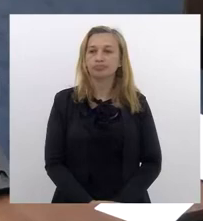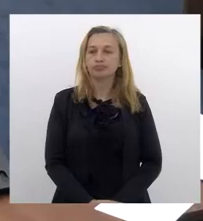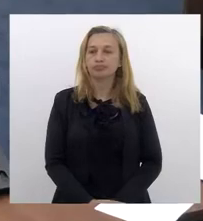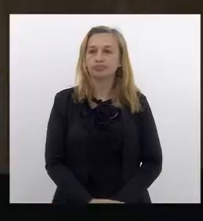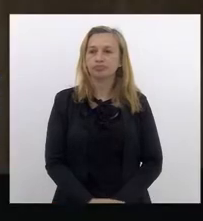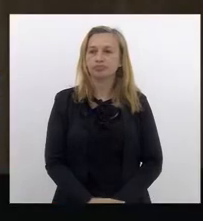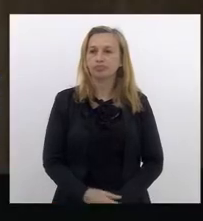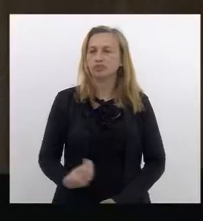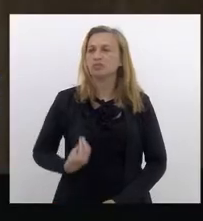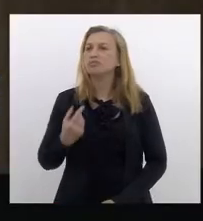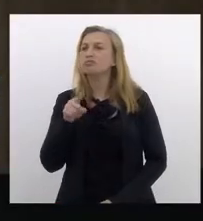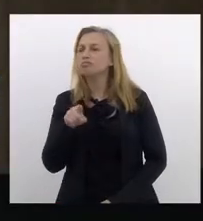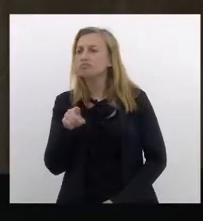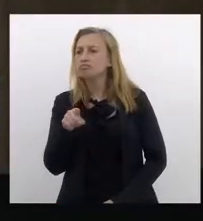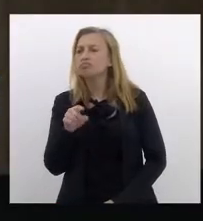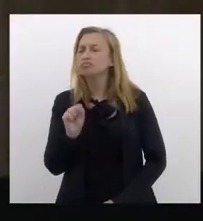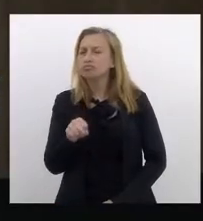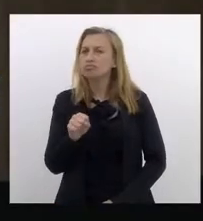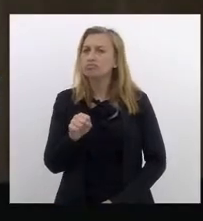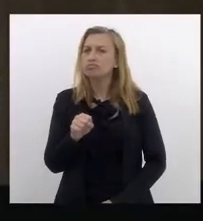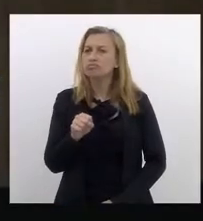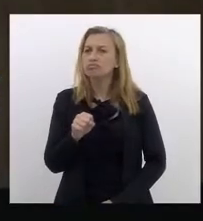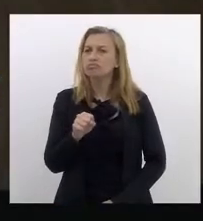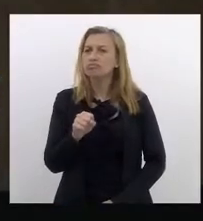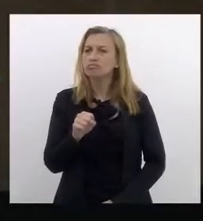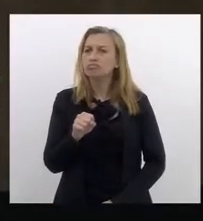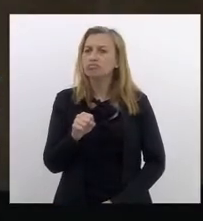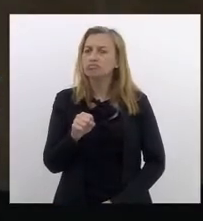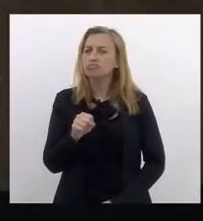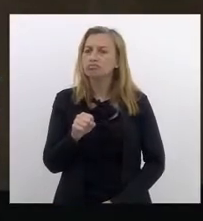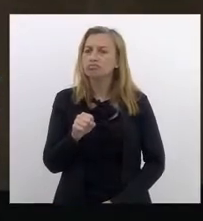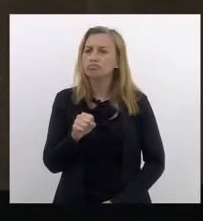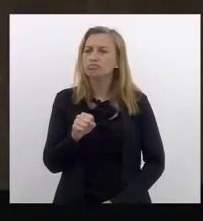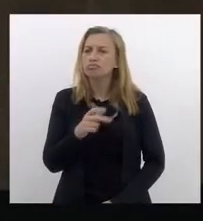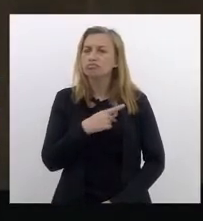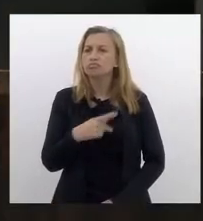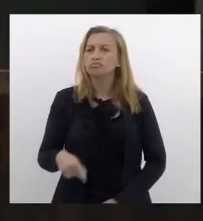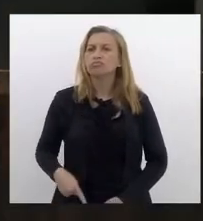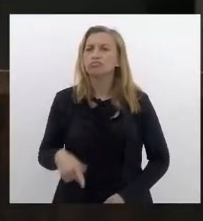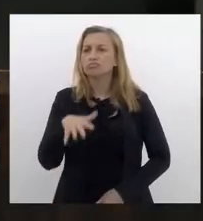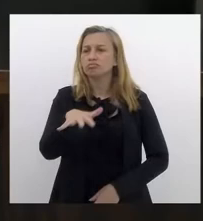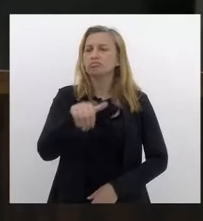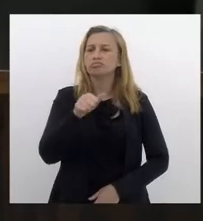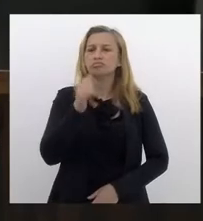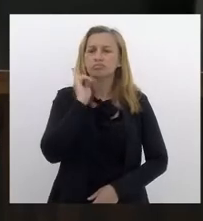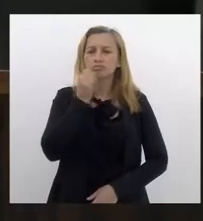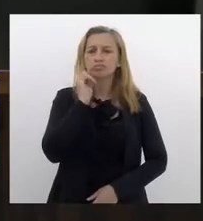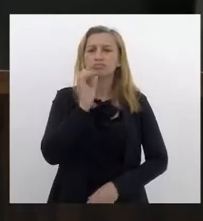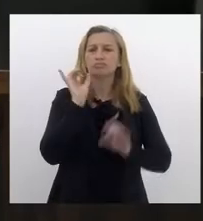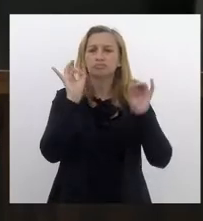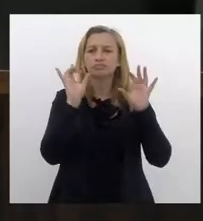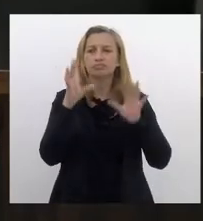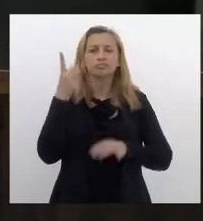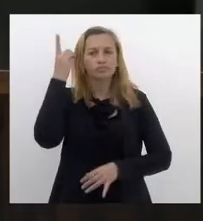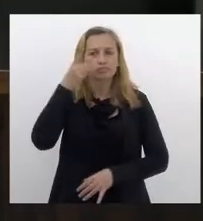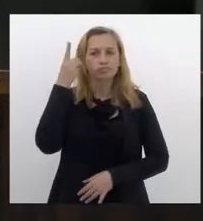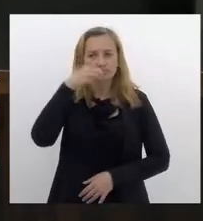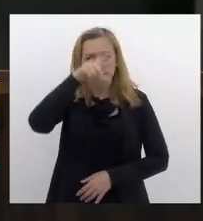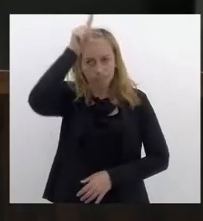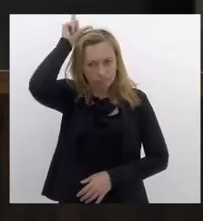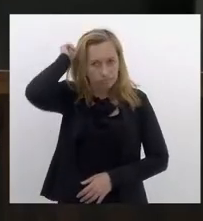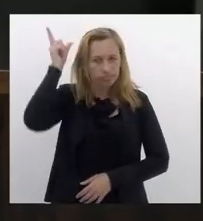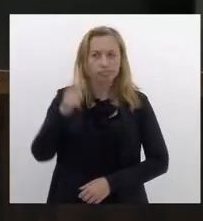Você não está aqui? Estou, acabou de ler. A presidência designa relator especial, deputado Luiz Paulo.